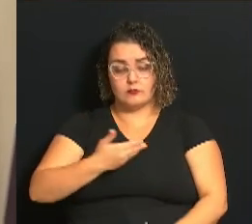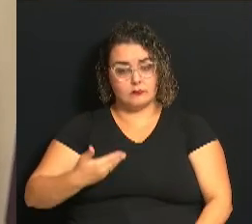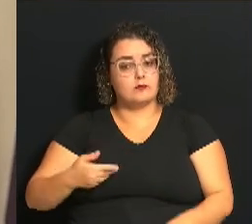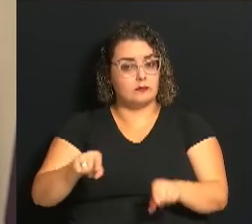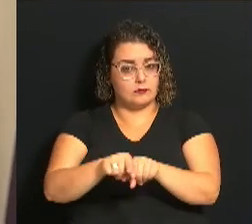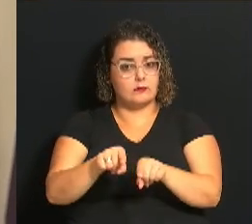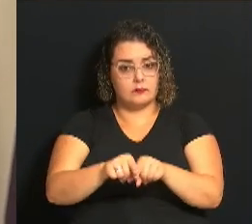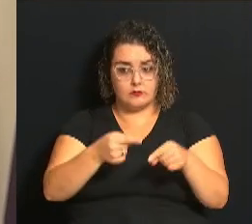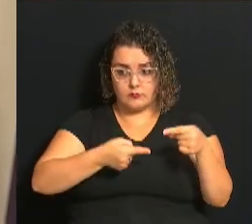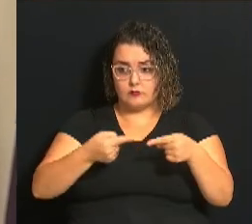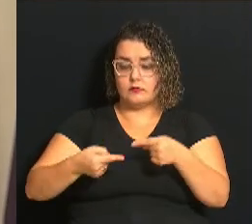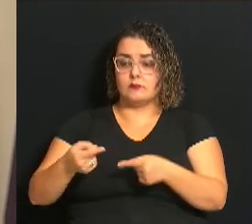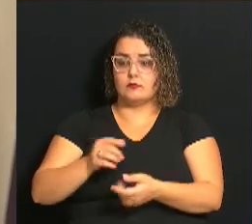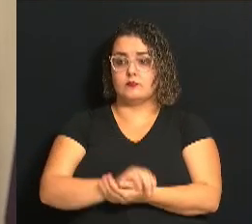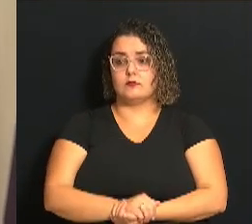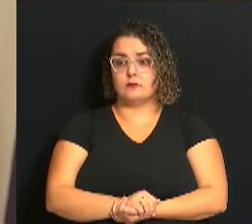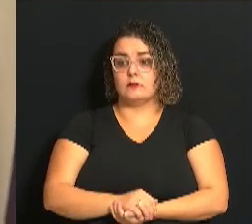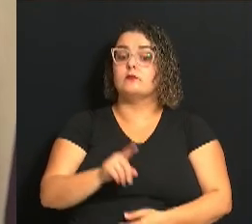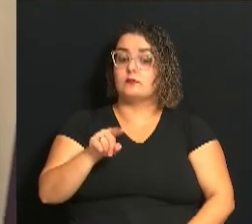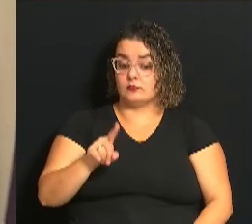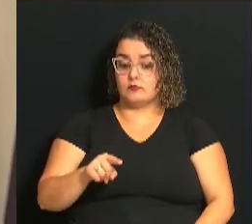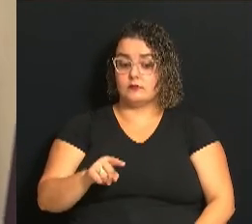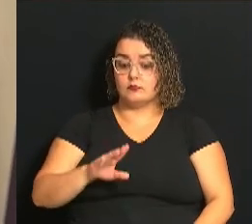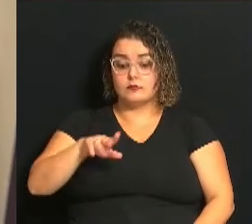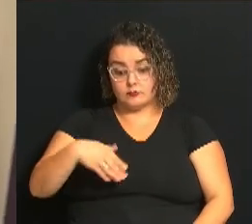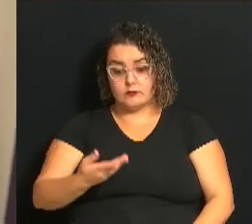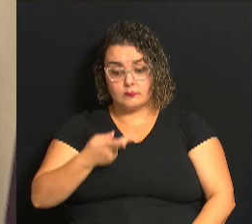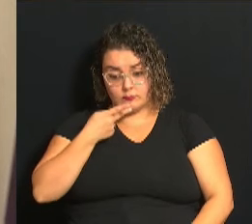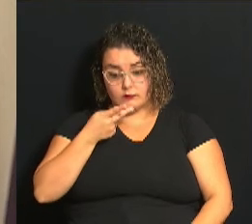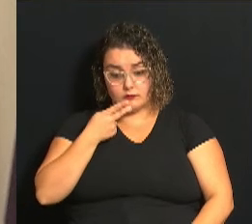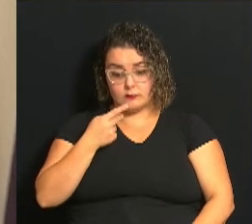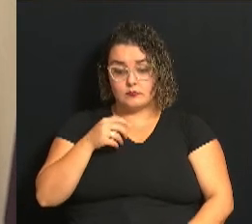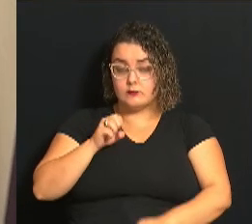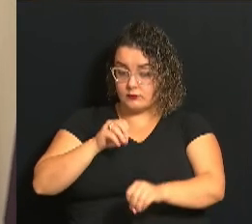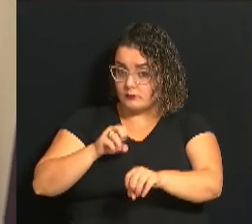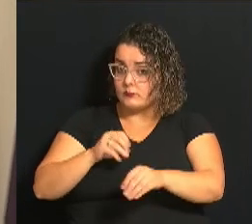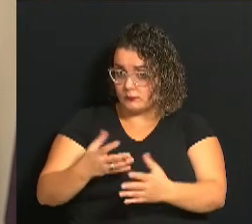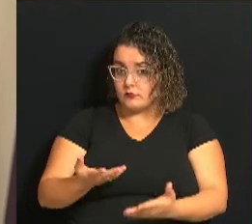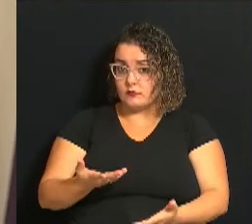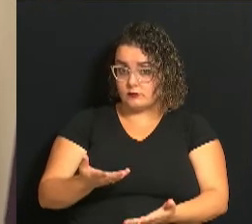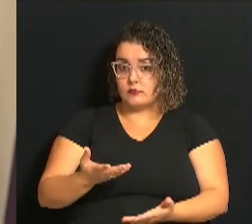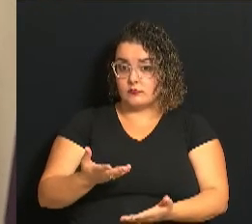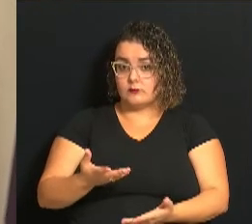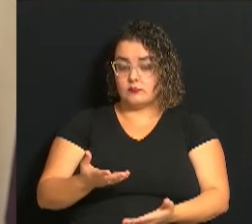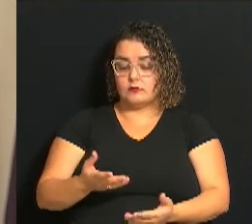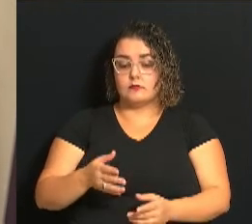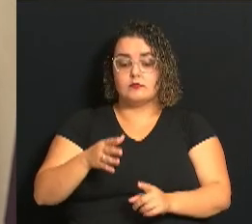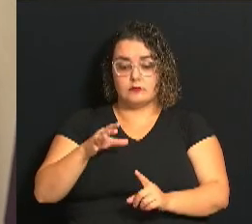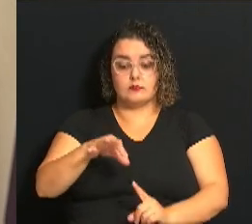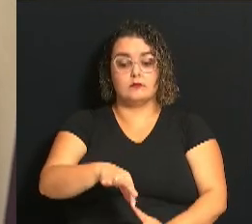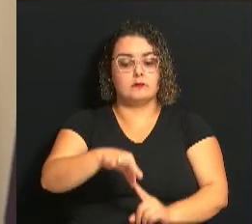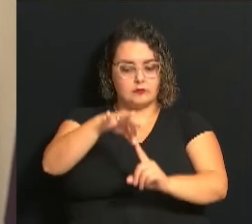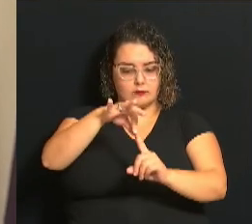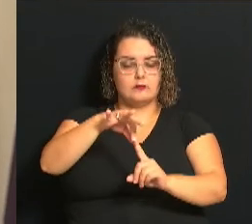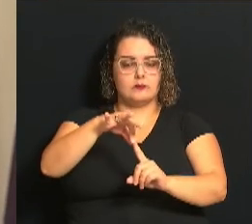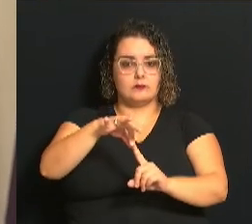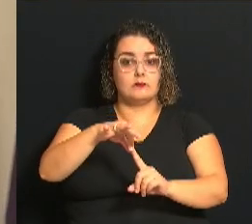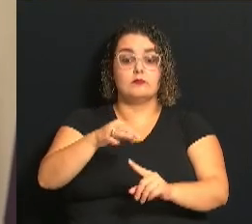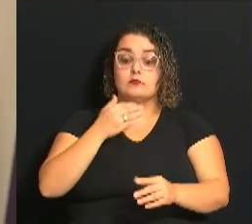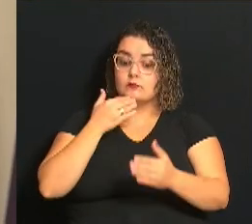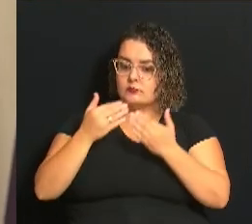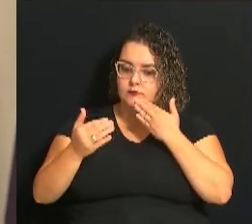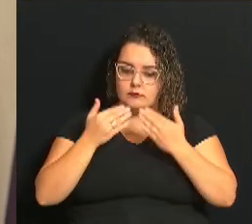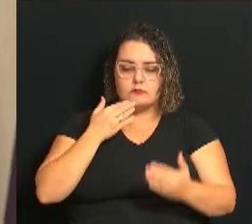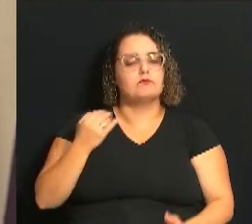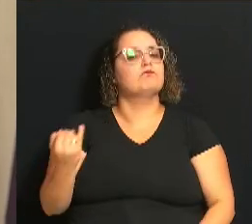discutido. A educação, quando se fala em educação, a gente tem que dar essa prioridade, porque é uma demanda muito importante. A criação